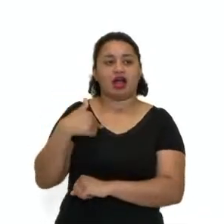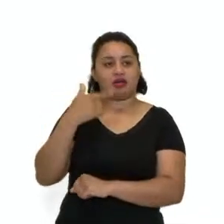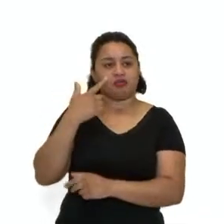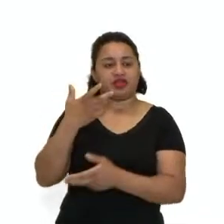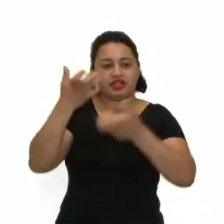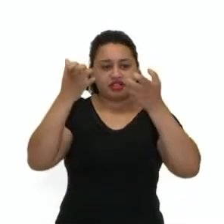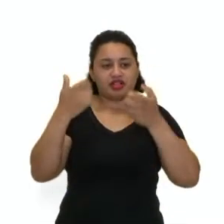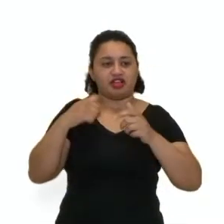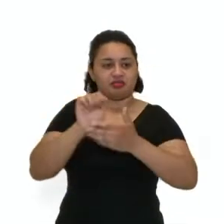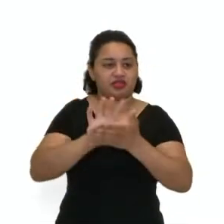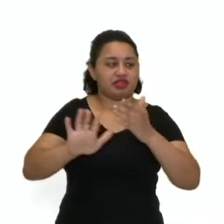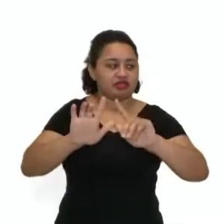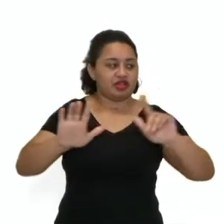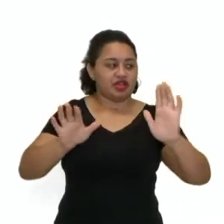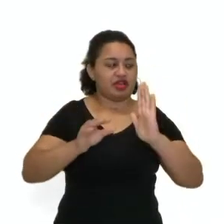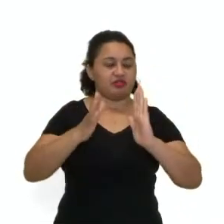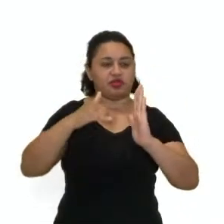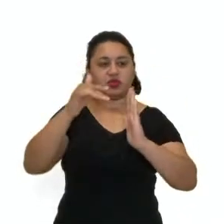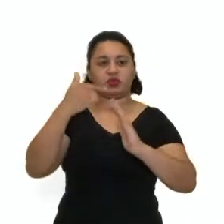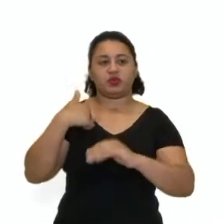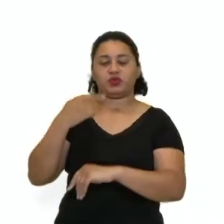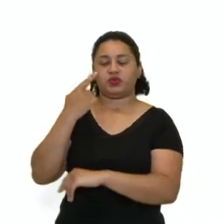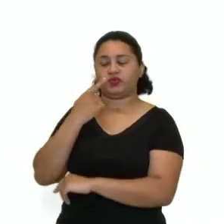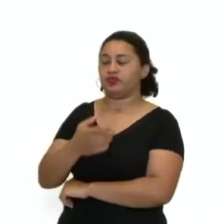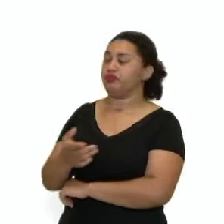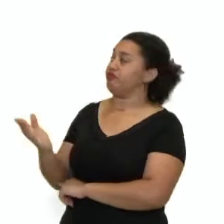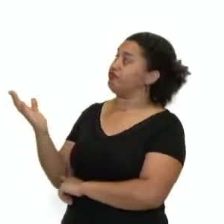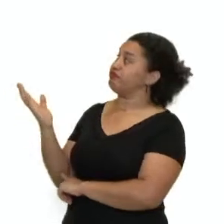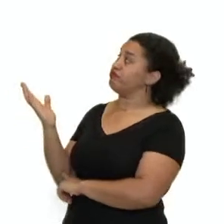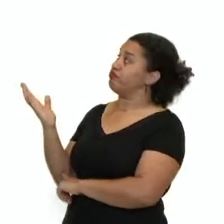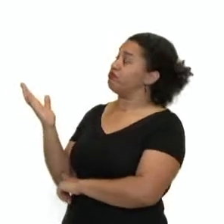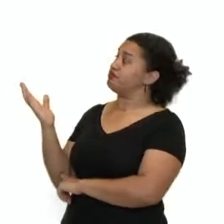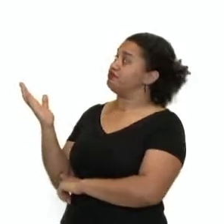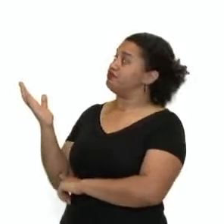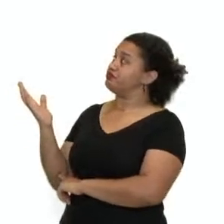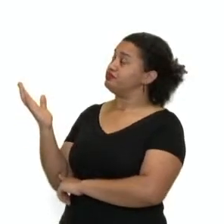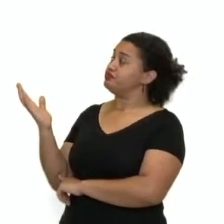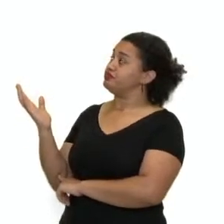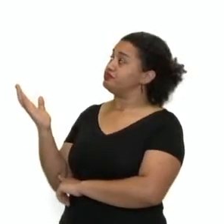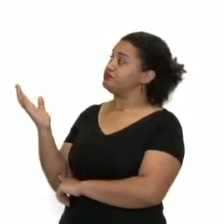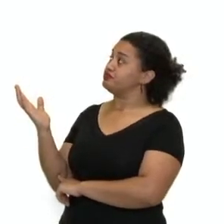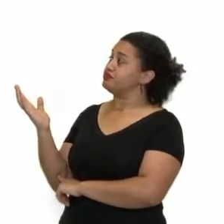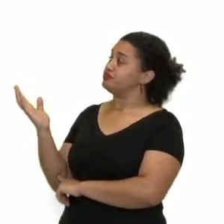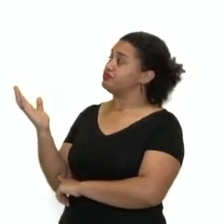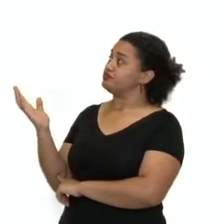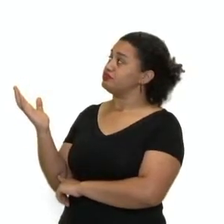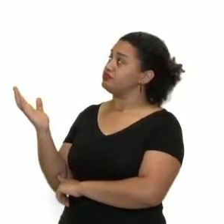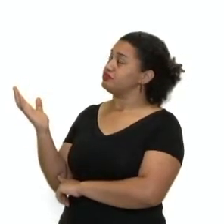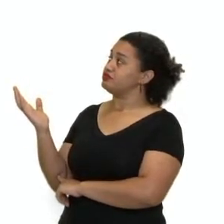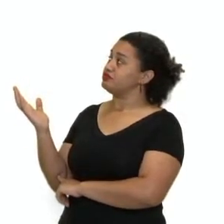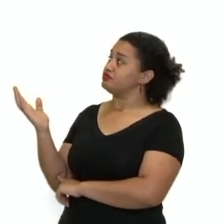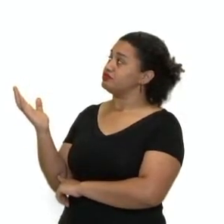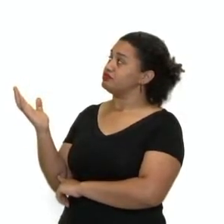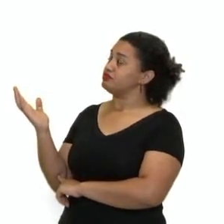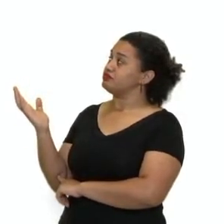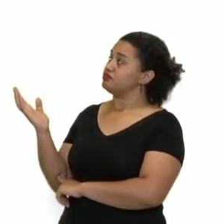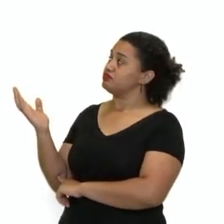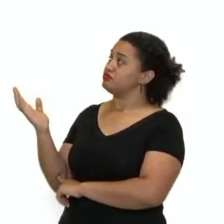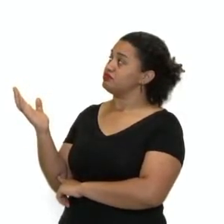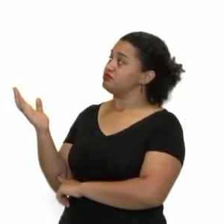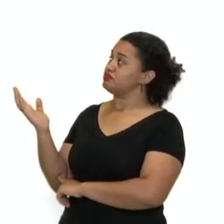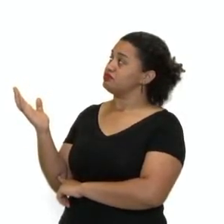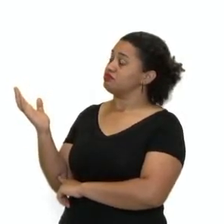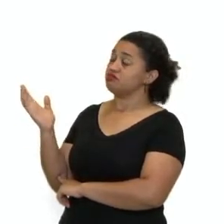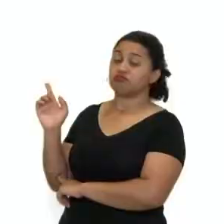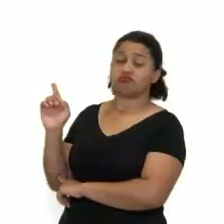ok? Aqui a gente tem a figura central de uma moça, e eu vou demorar um pouquinho aqui para explicar essa obra, né? Você tem a figura central de